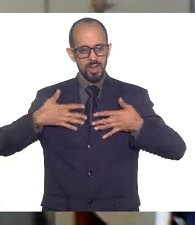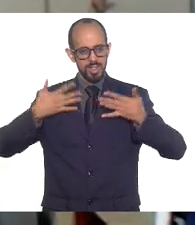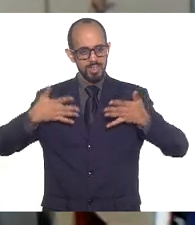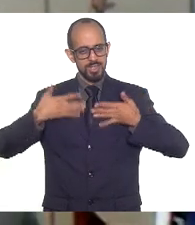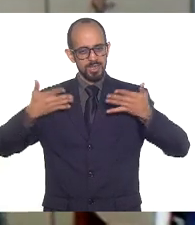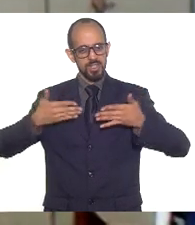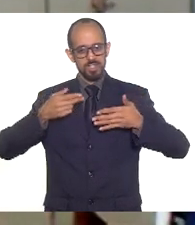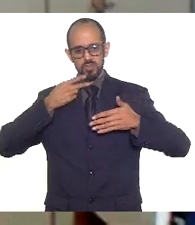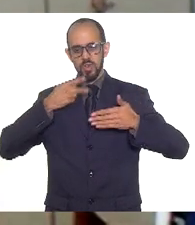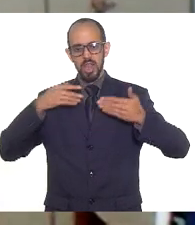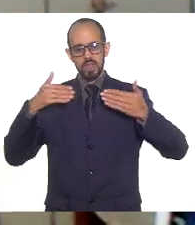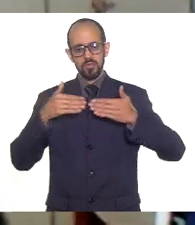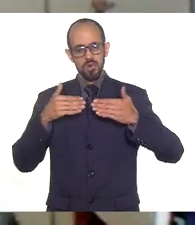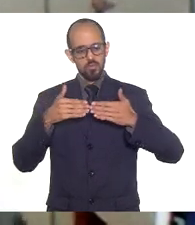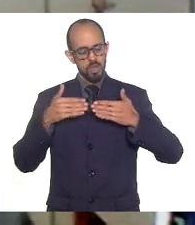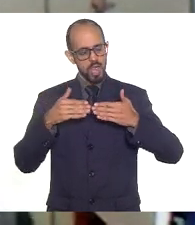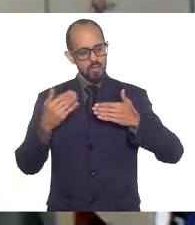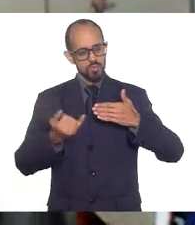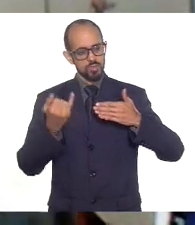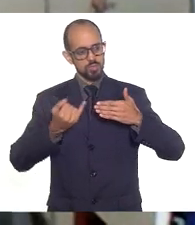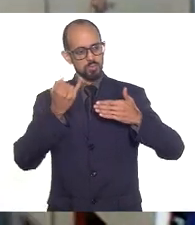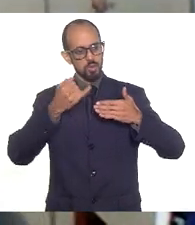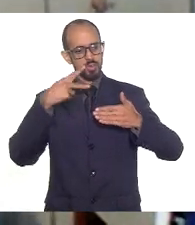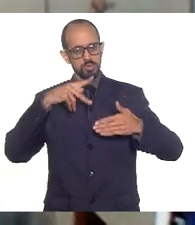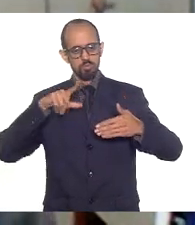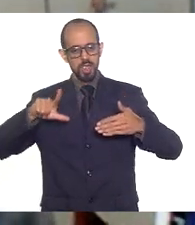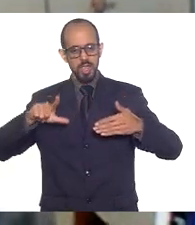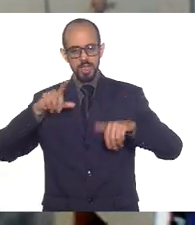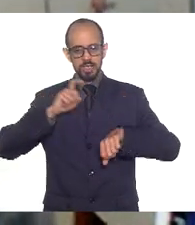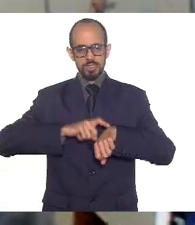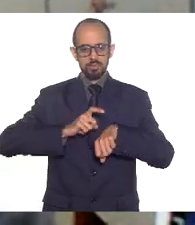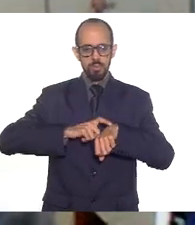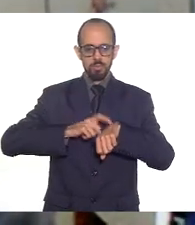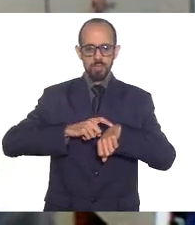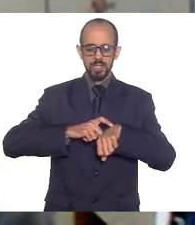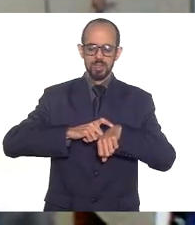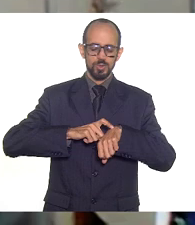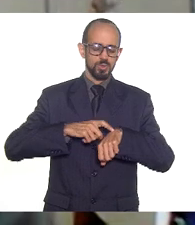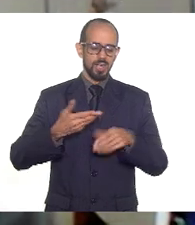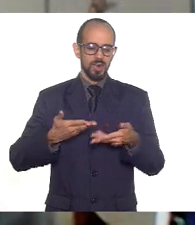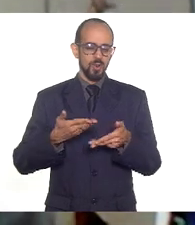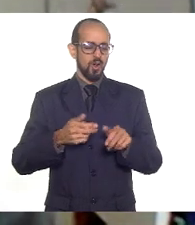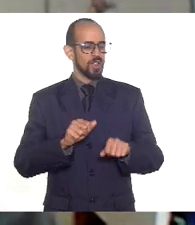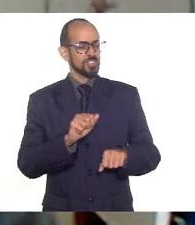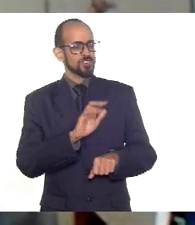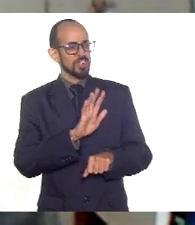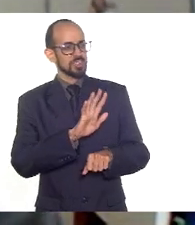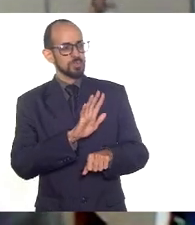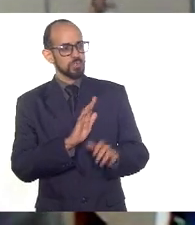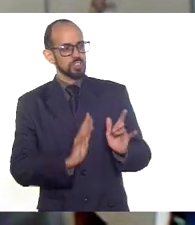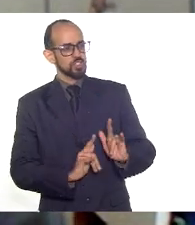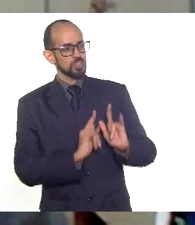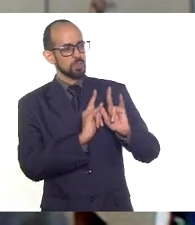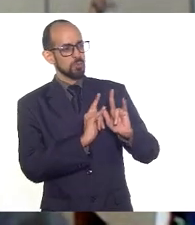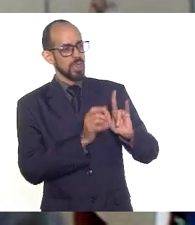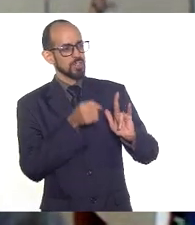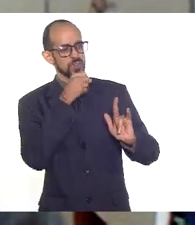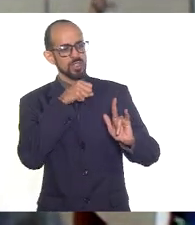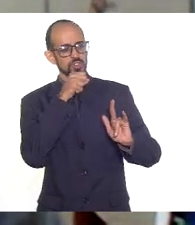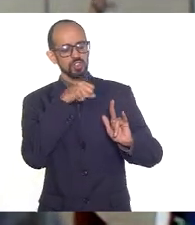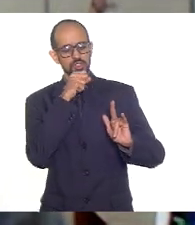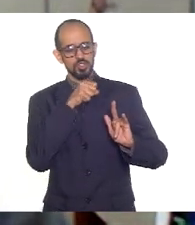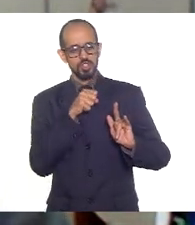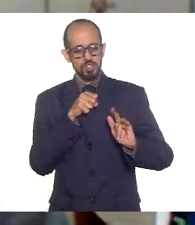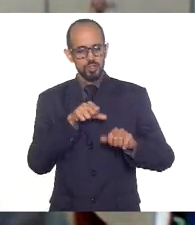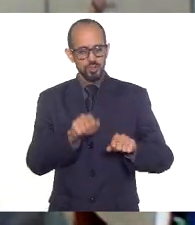aparecer um projeto dessa relevância nesse momento aqui de despedida do Palácio Tiradentes né pelo menos das nossas